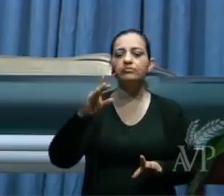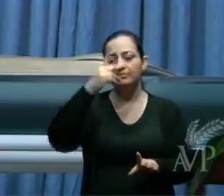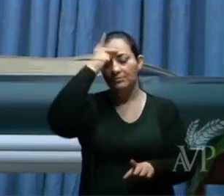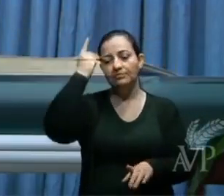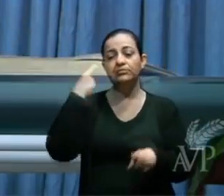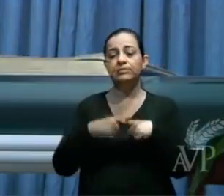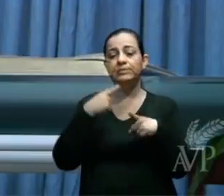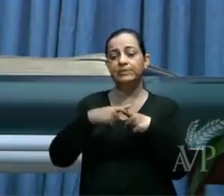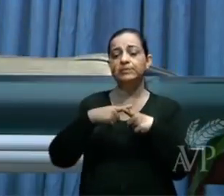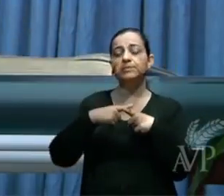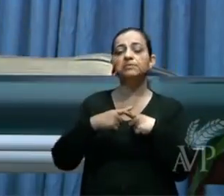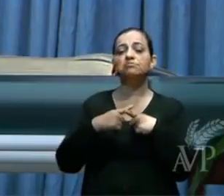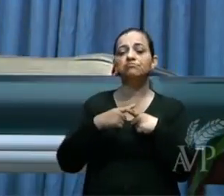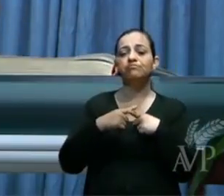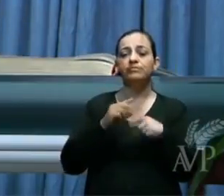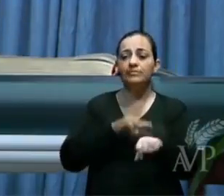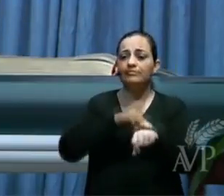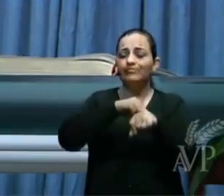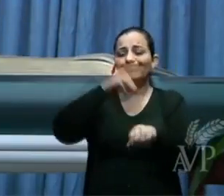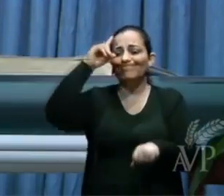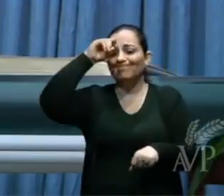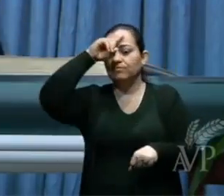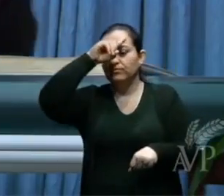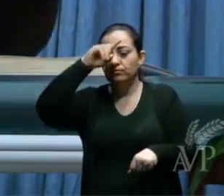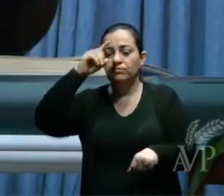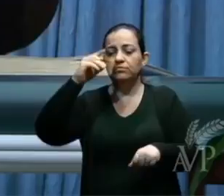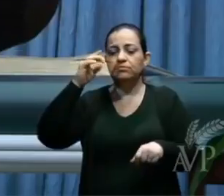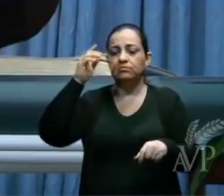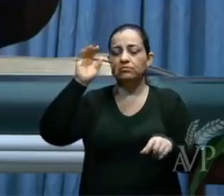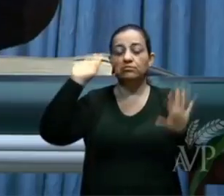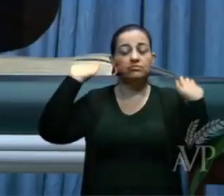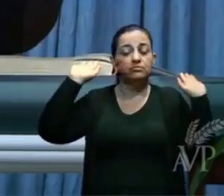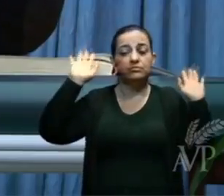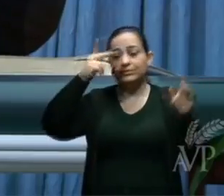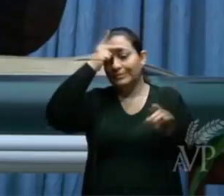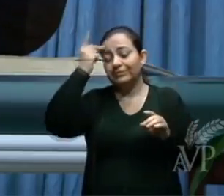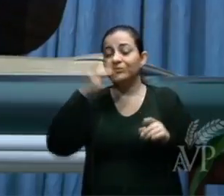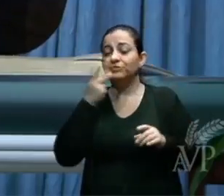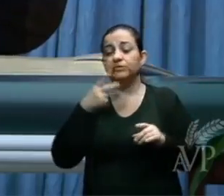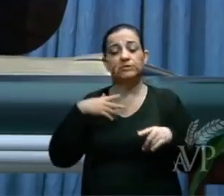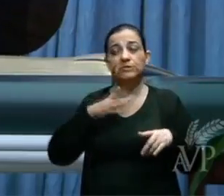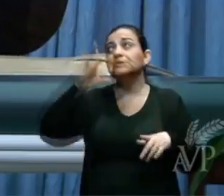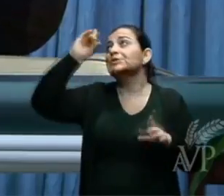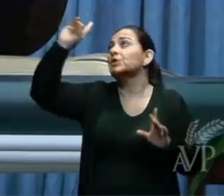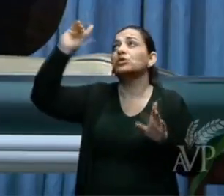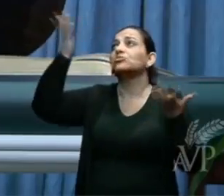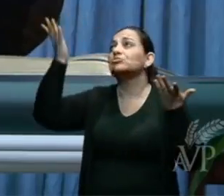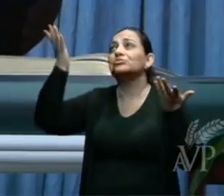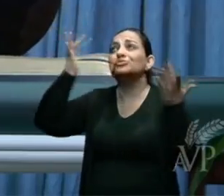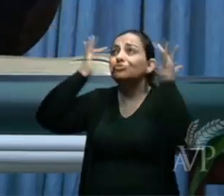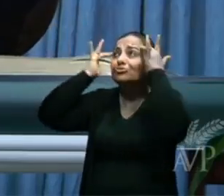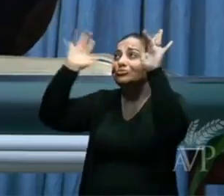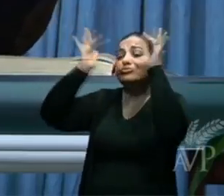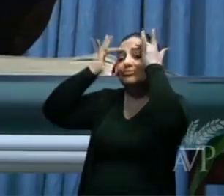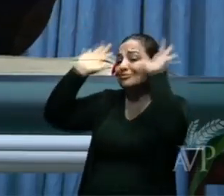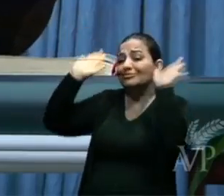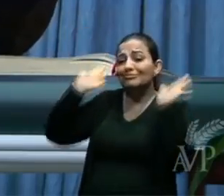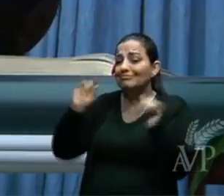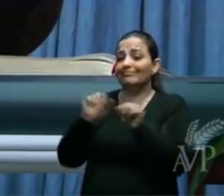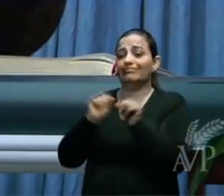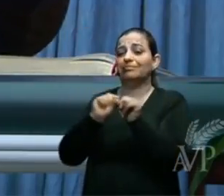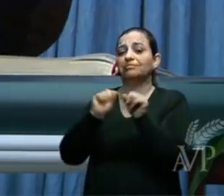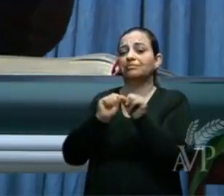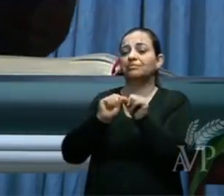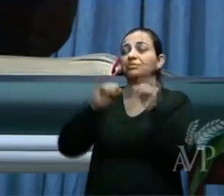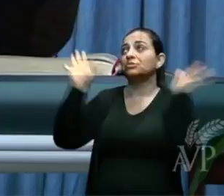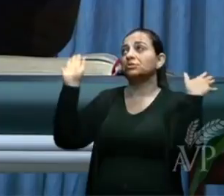quando chega o momento difícil ela somente de senhor não foi eu que me ofereci e